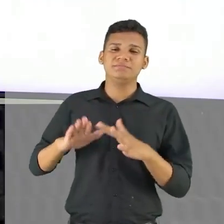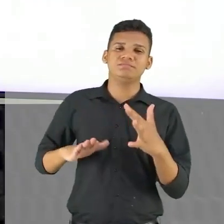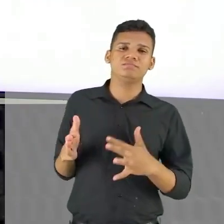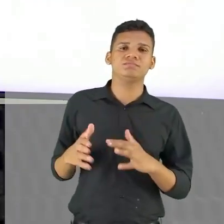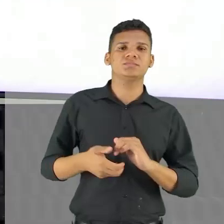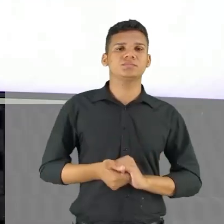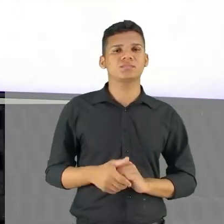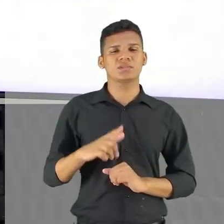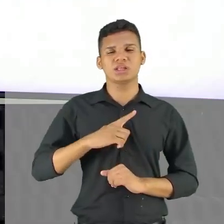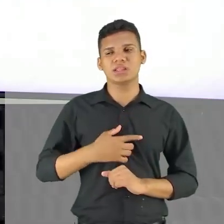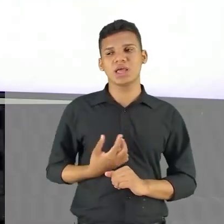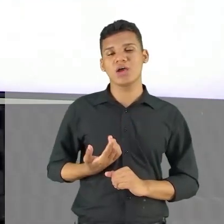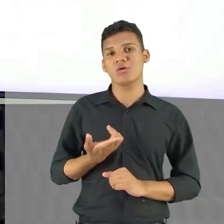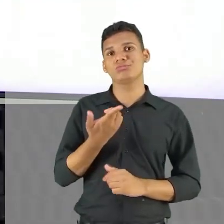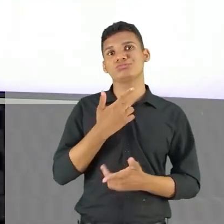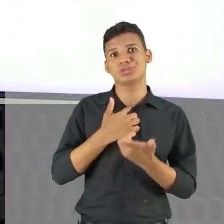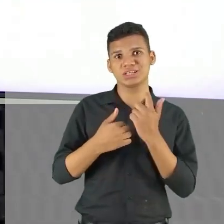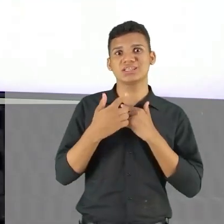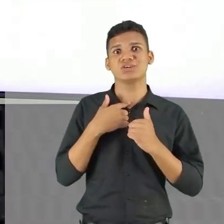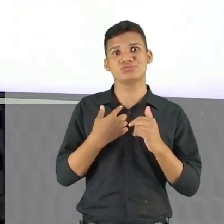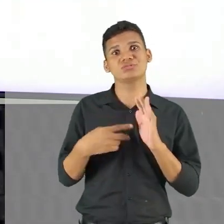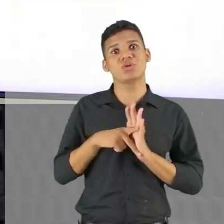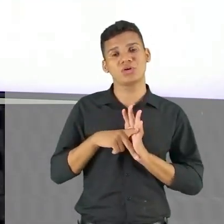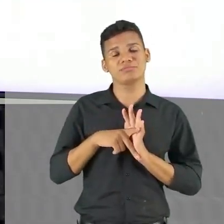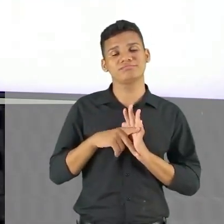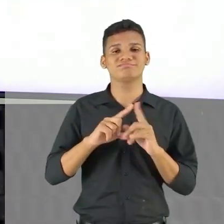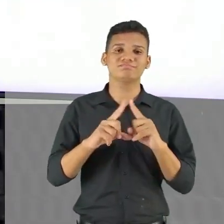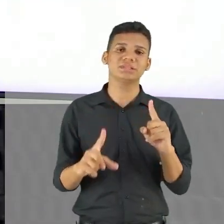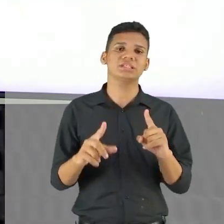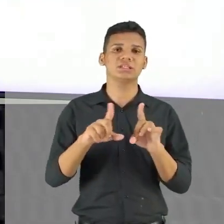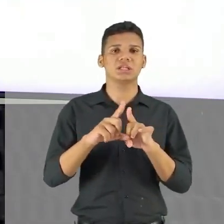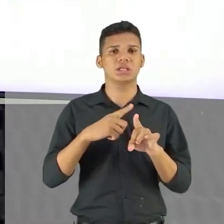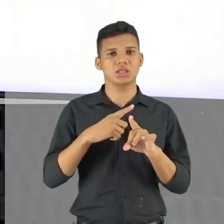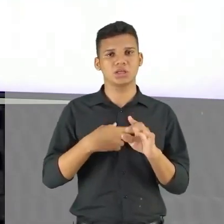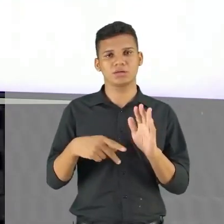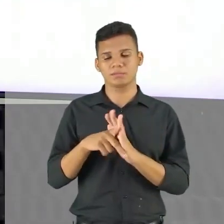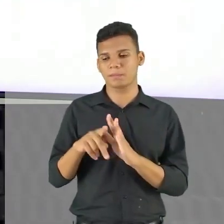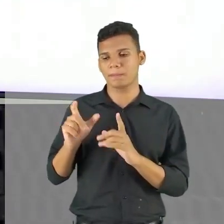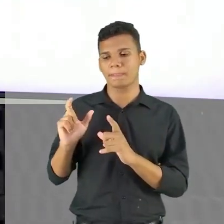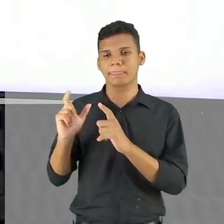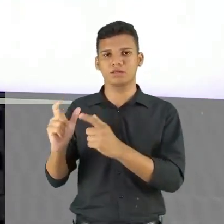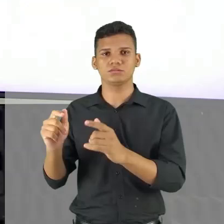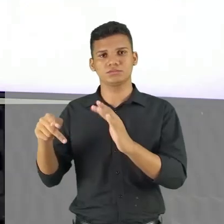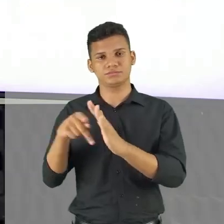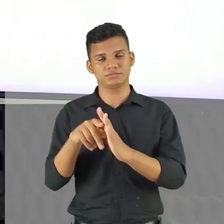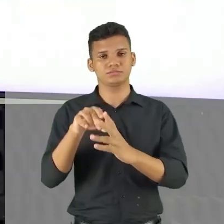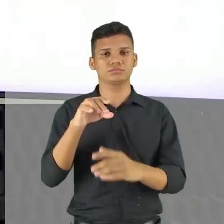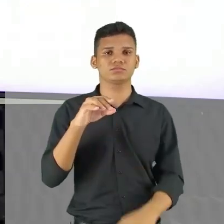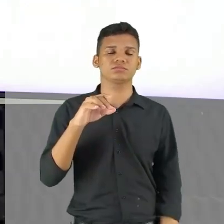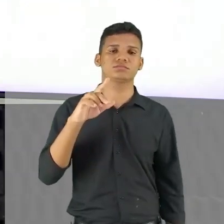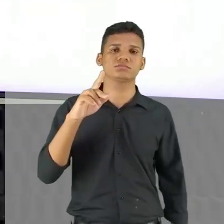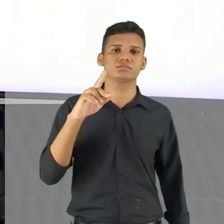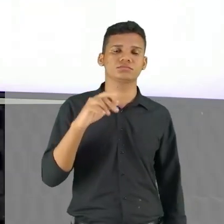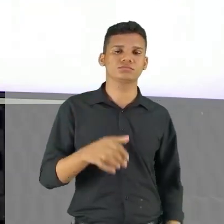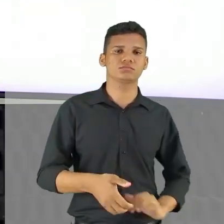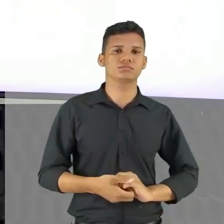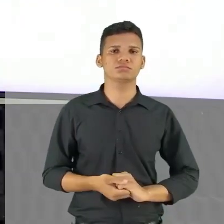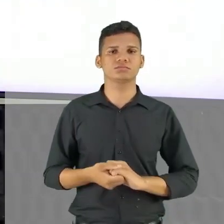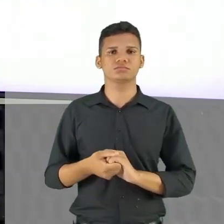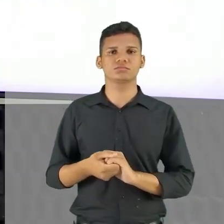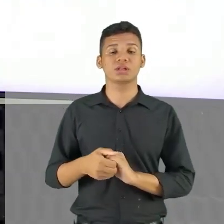seus interesses, mas esse grupo Hamas, que está sediado na faixa de Gaza e que por muitas vezes foi confundido